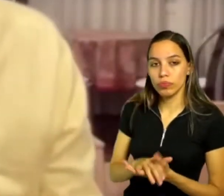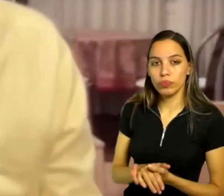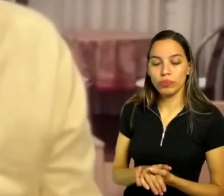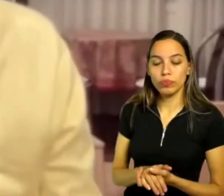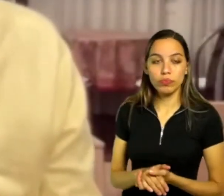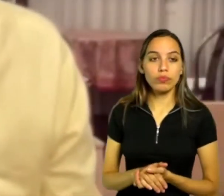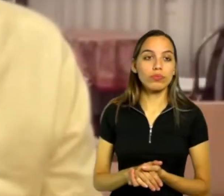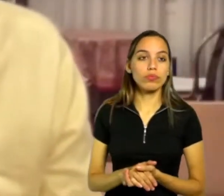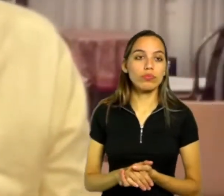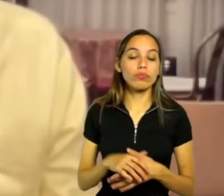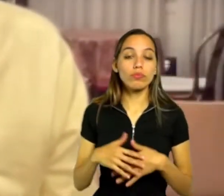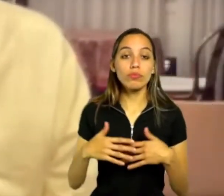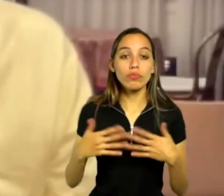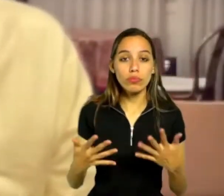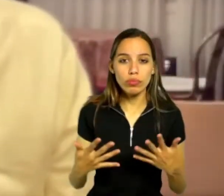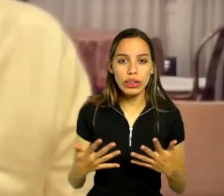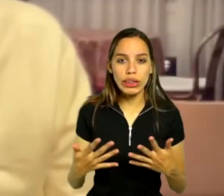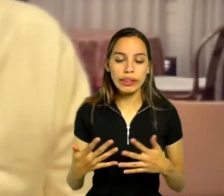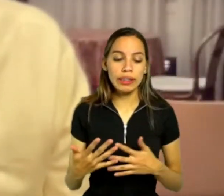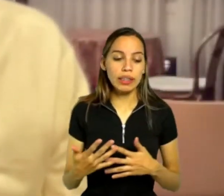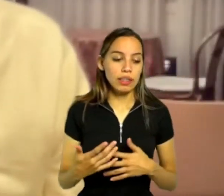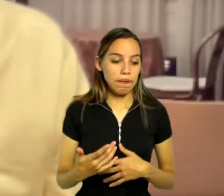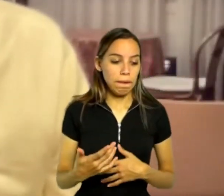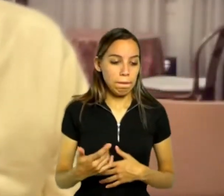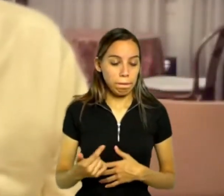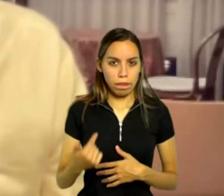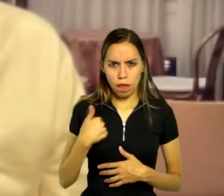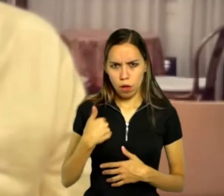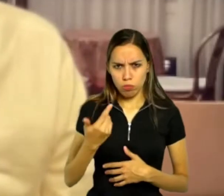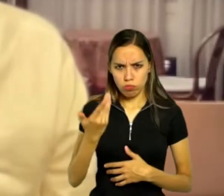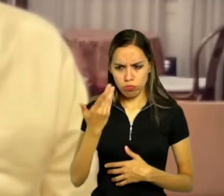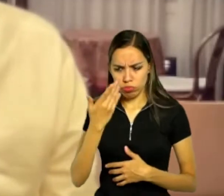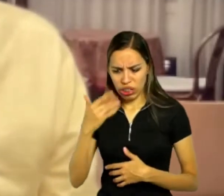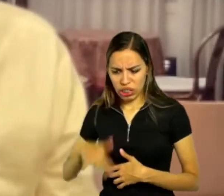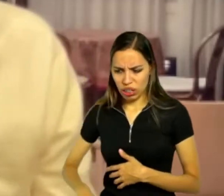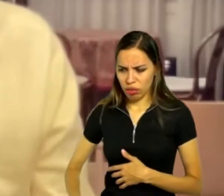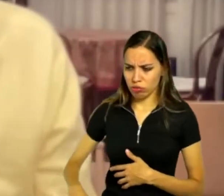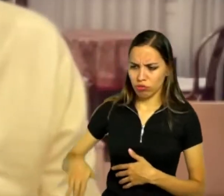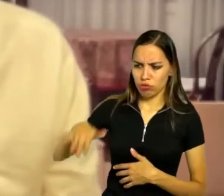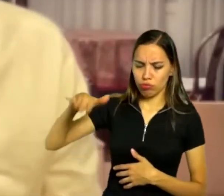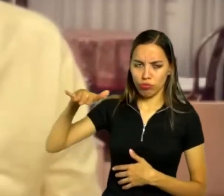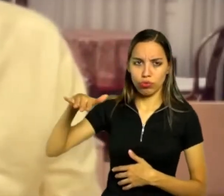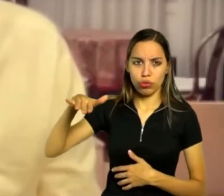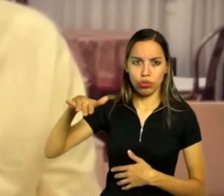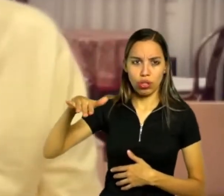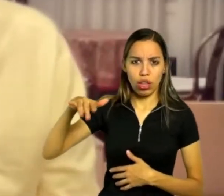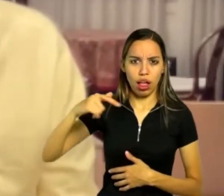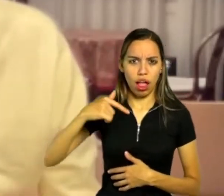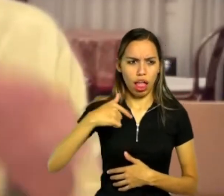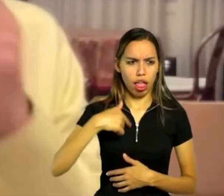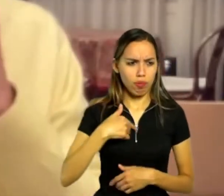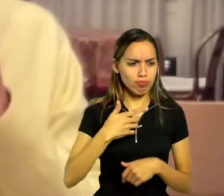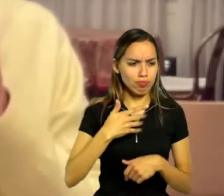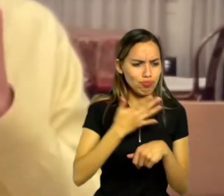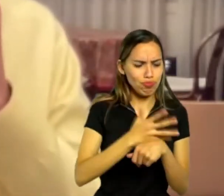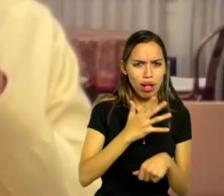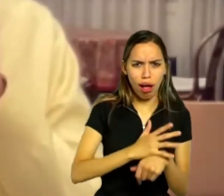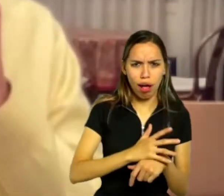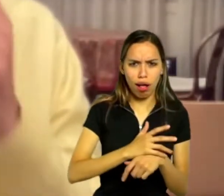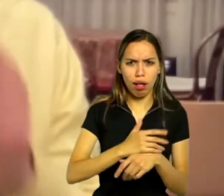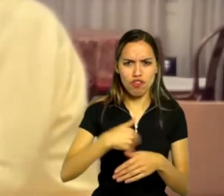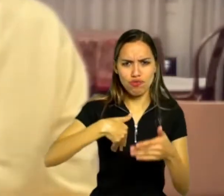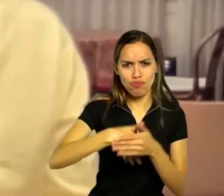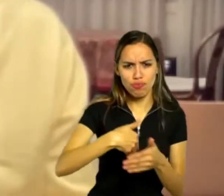da fábrica o dia inteiro. Não virei craque de futebol por falta de talento, porque de treino não foi.